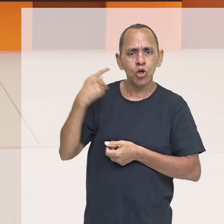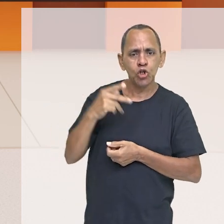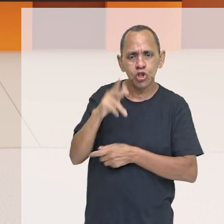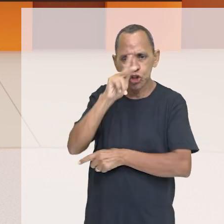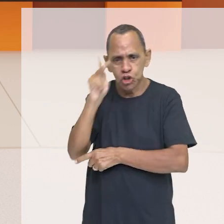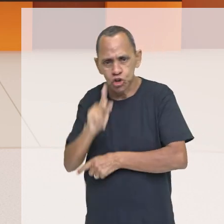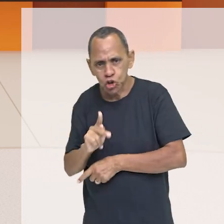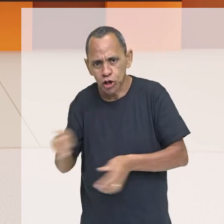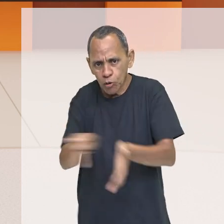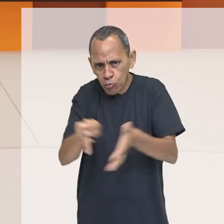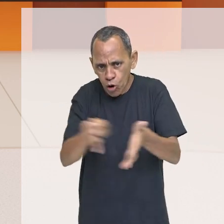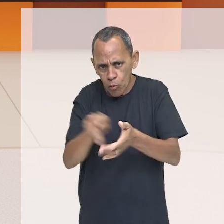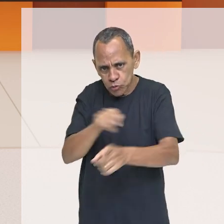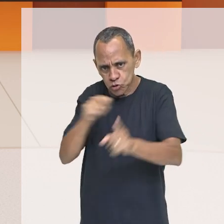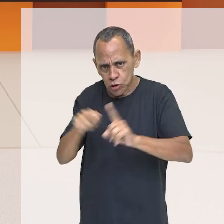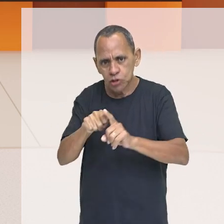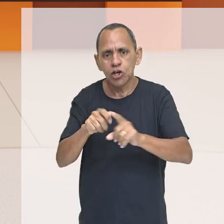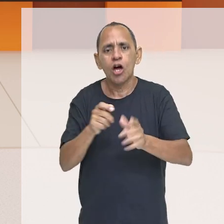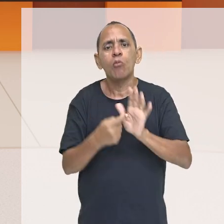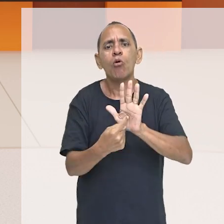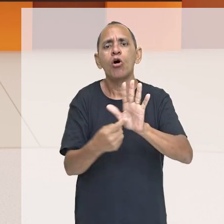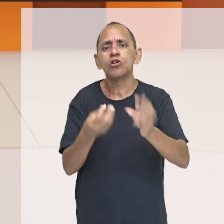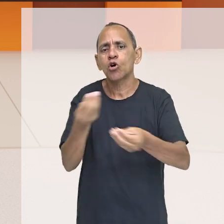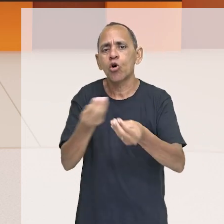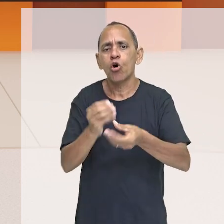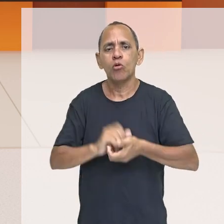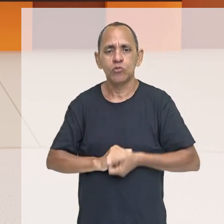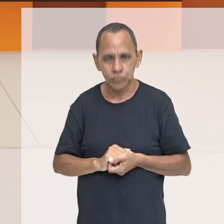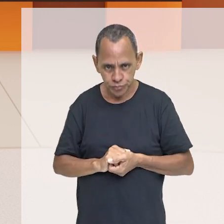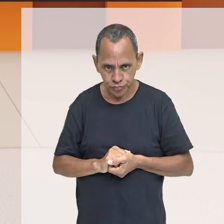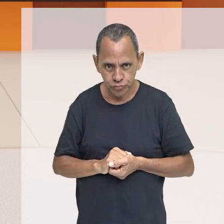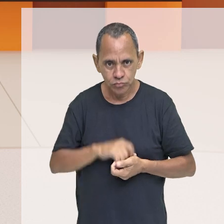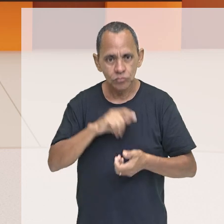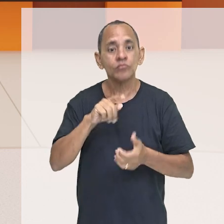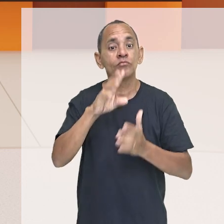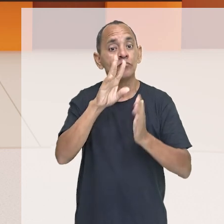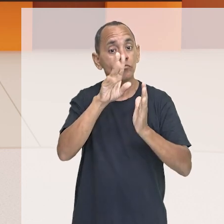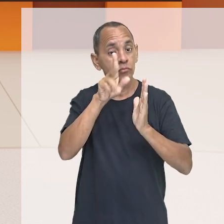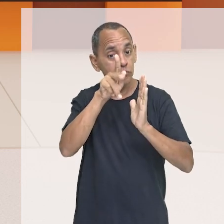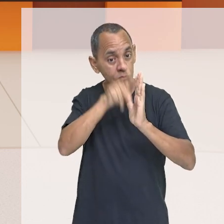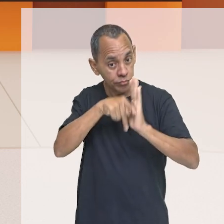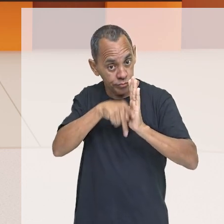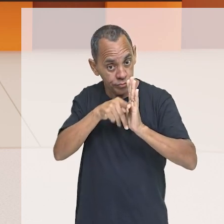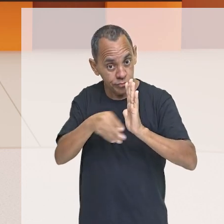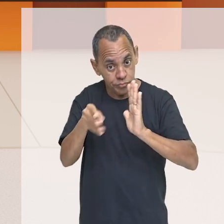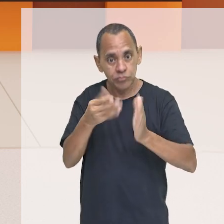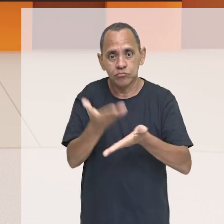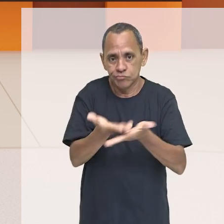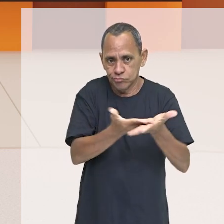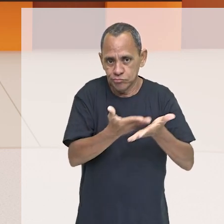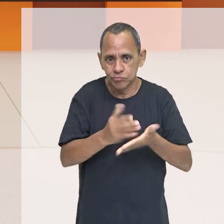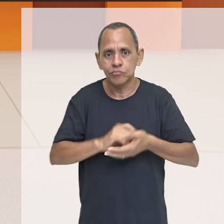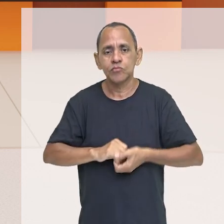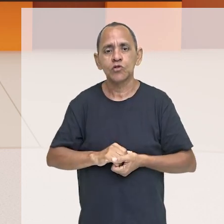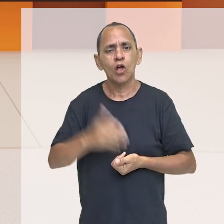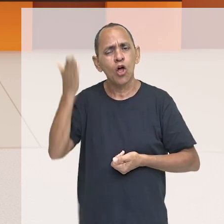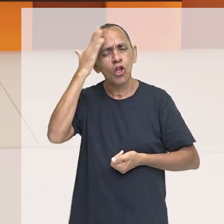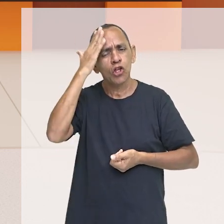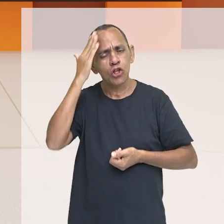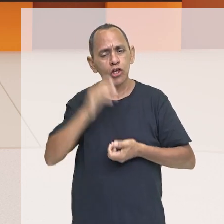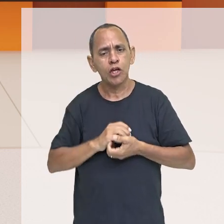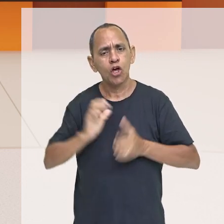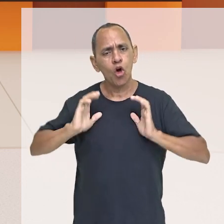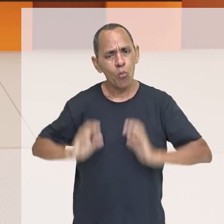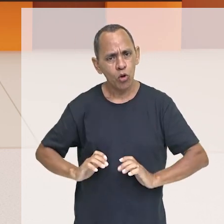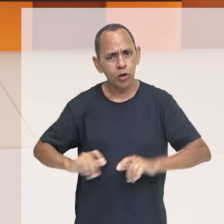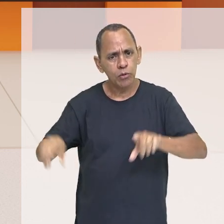que a própria sociologia vai adotar como objeto de estudo para compreender este comportamento